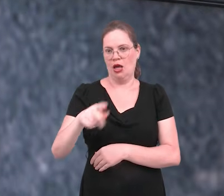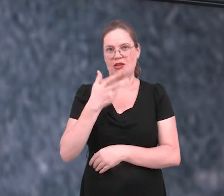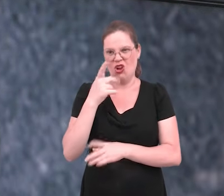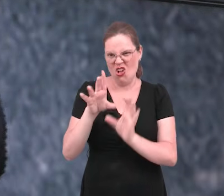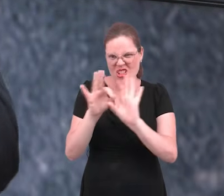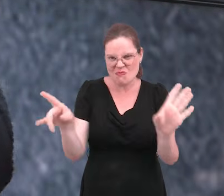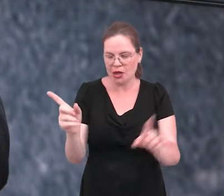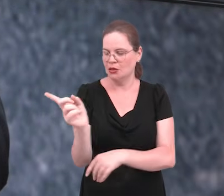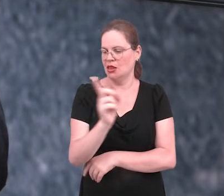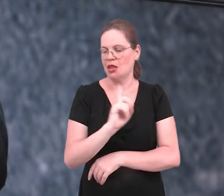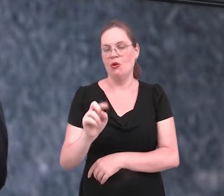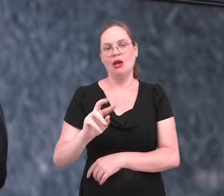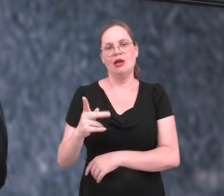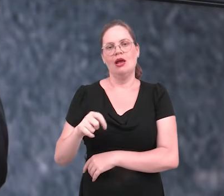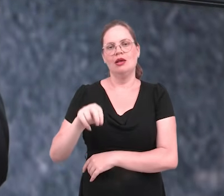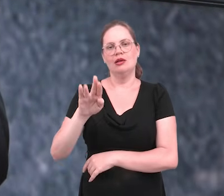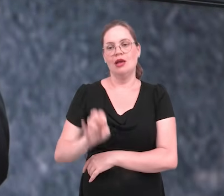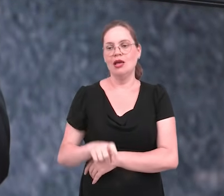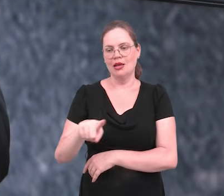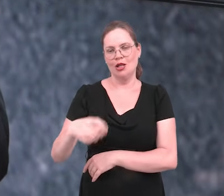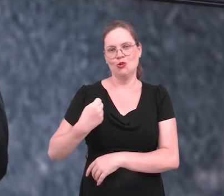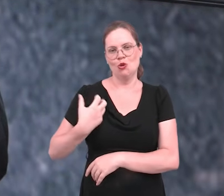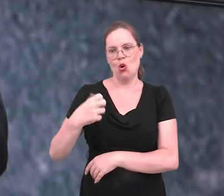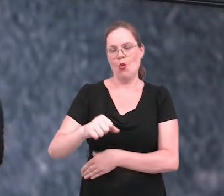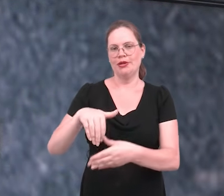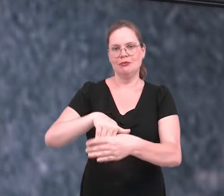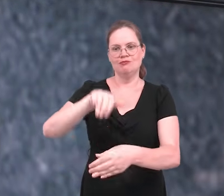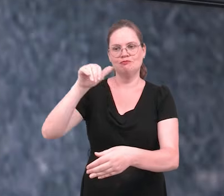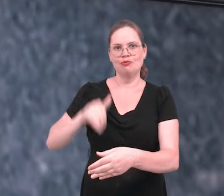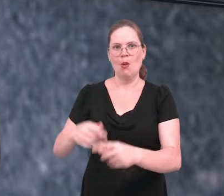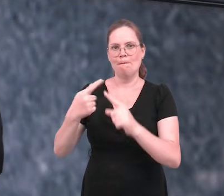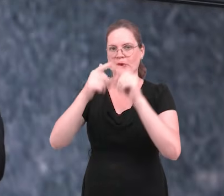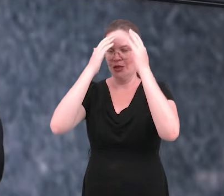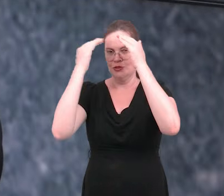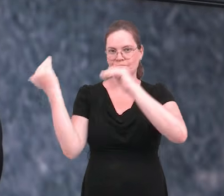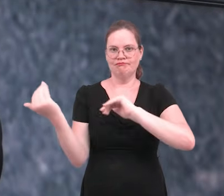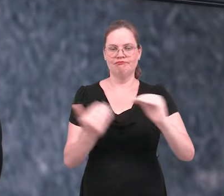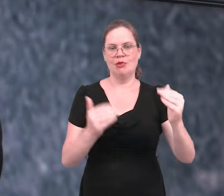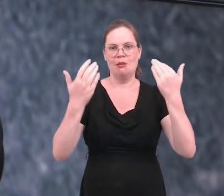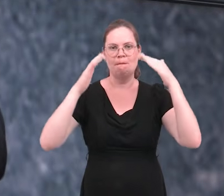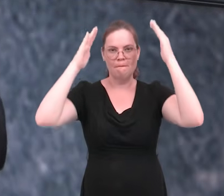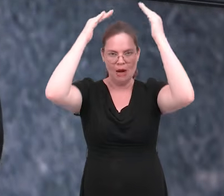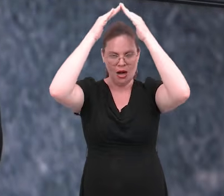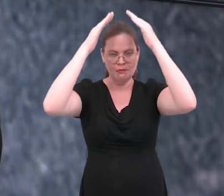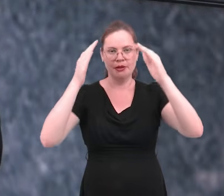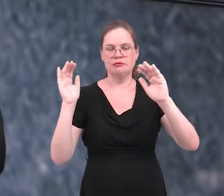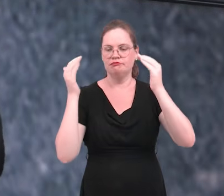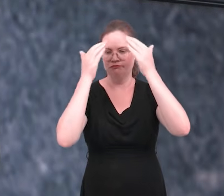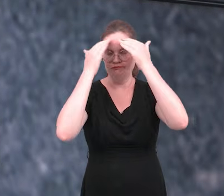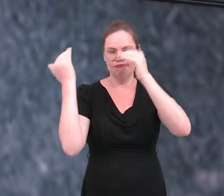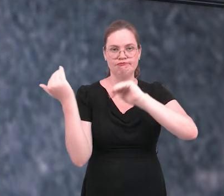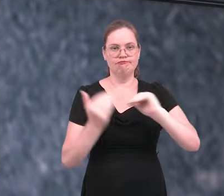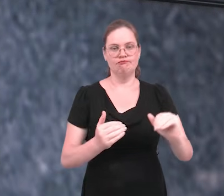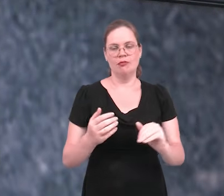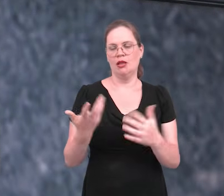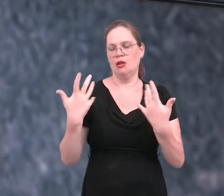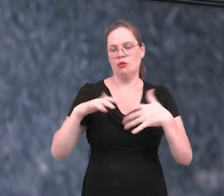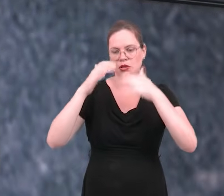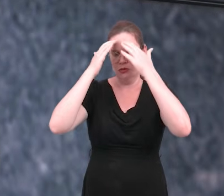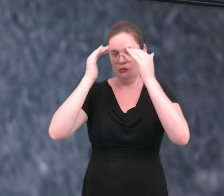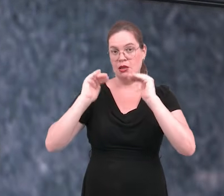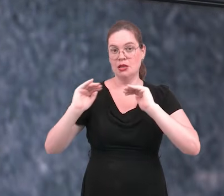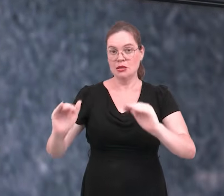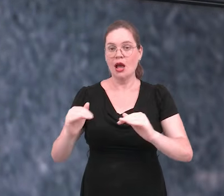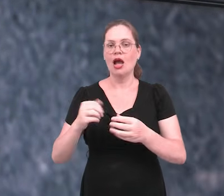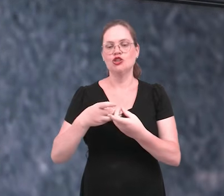liberação e o Henrique VIII acabou desrespeitando a ordem do Papa não cumpriu aquilo que o Papa determinou,